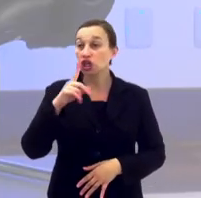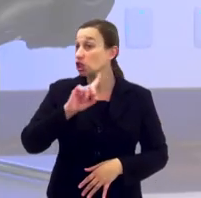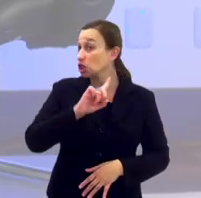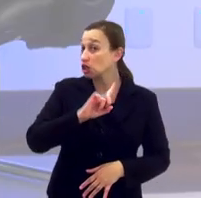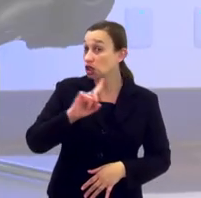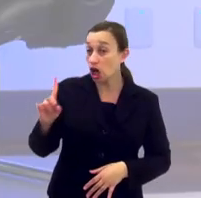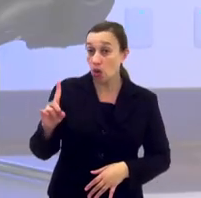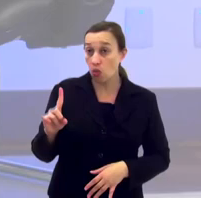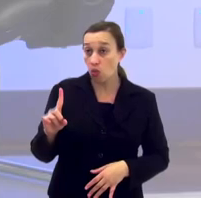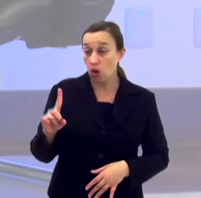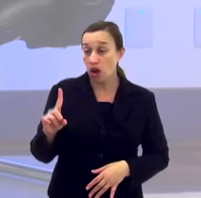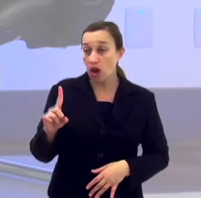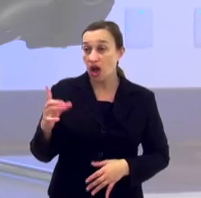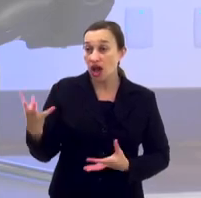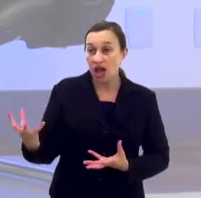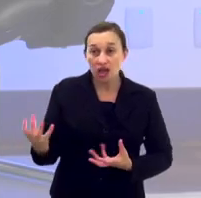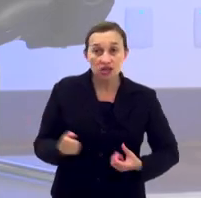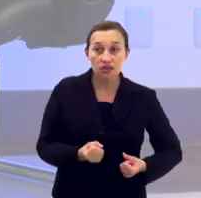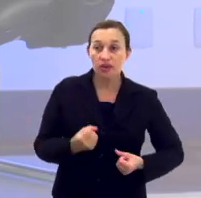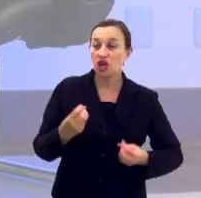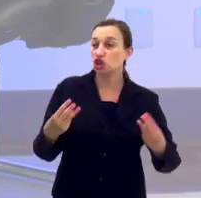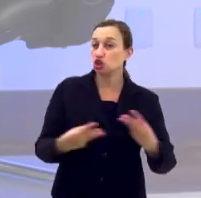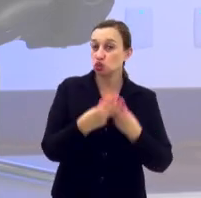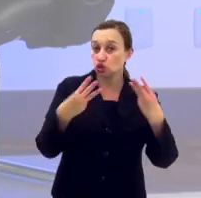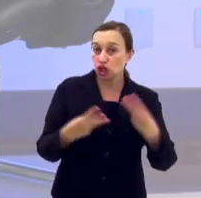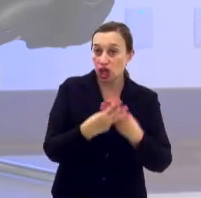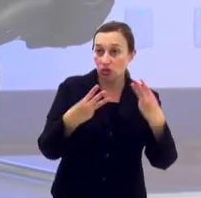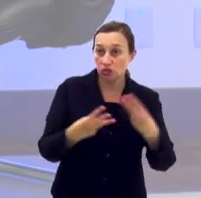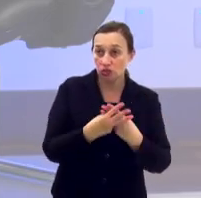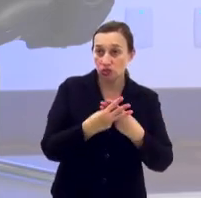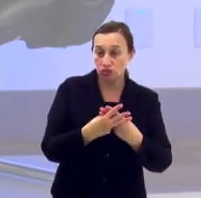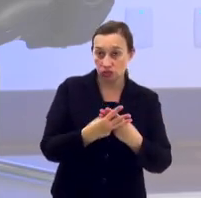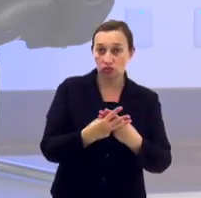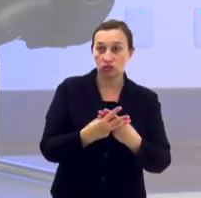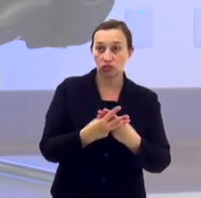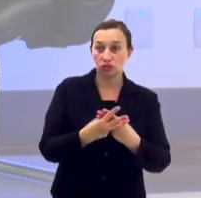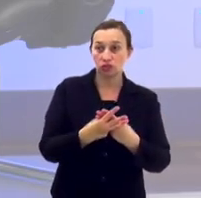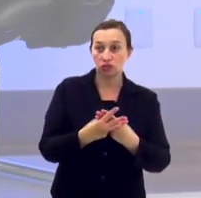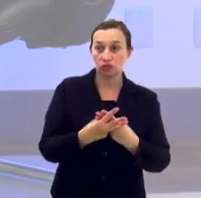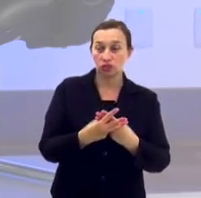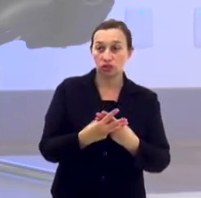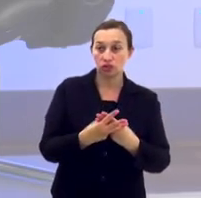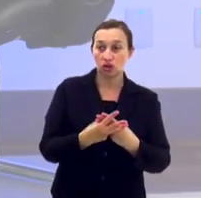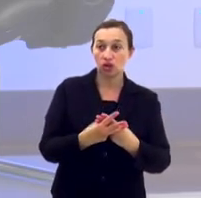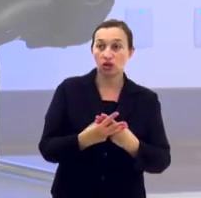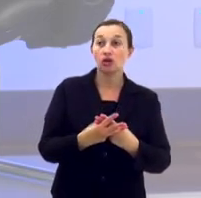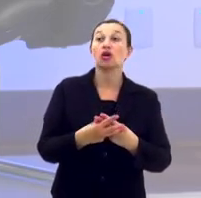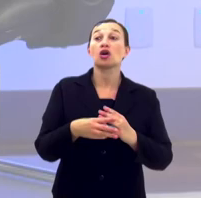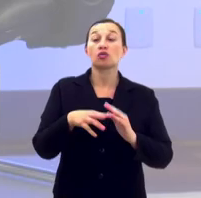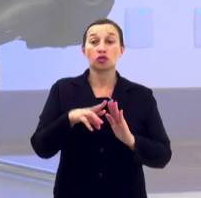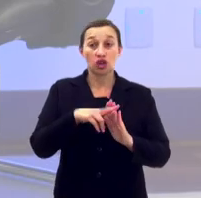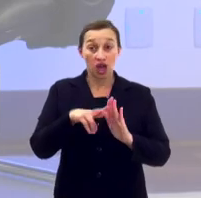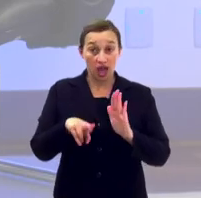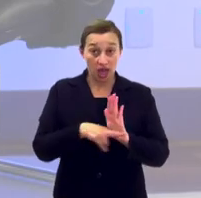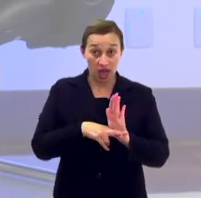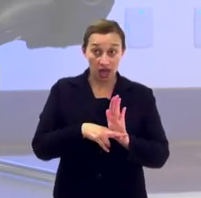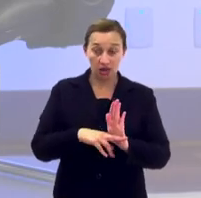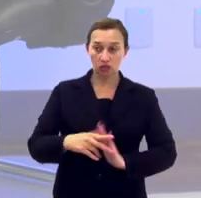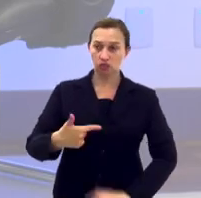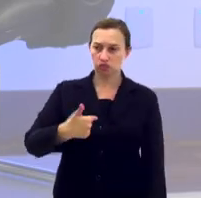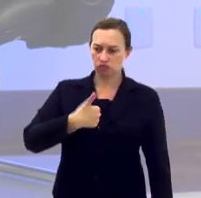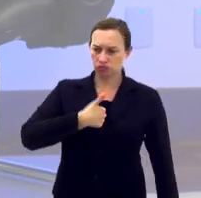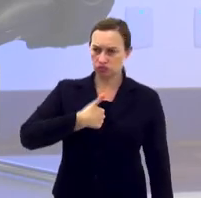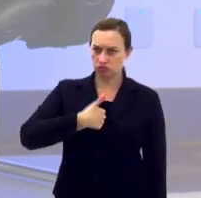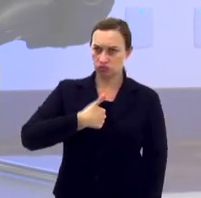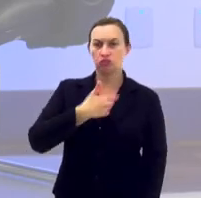de não receber judeus imigrantes. Tinha uma ordem secreta, governo